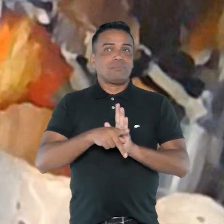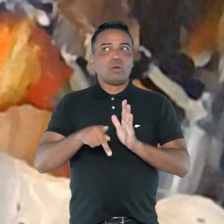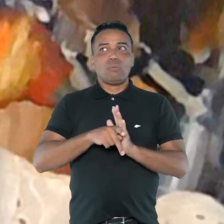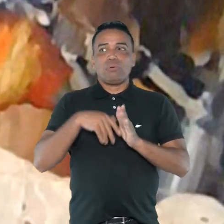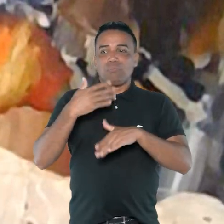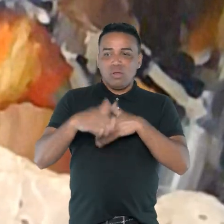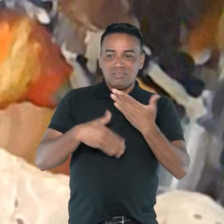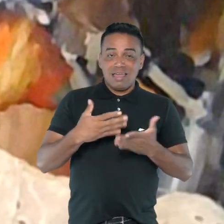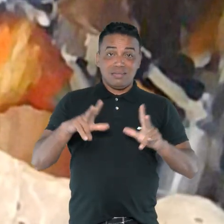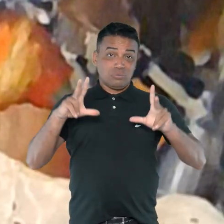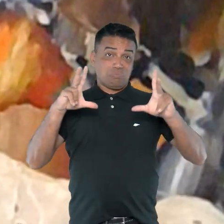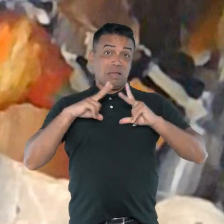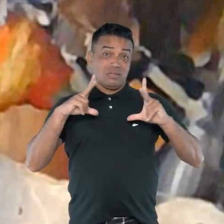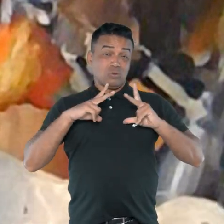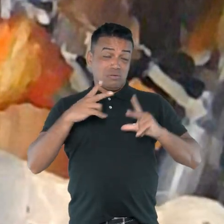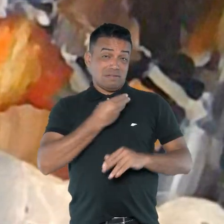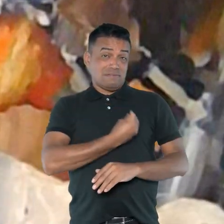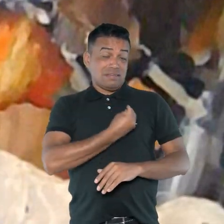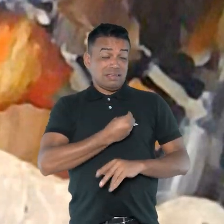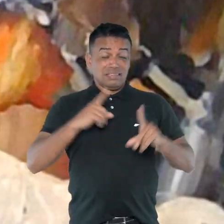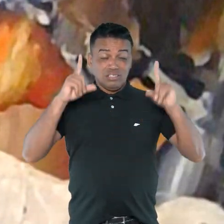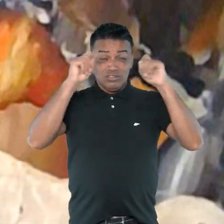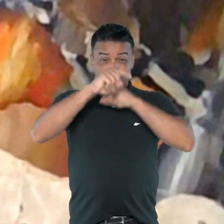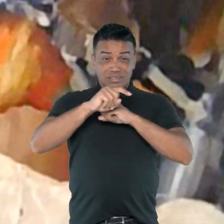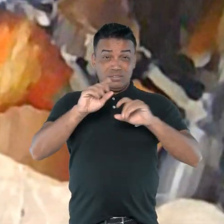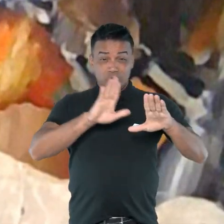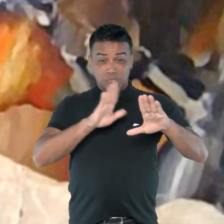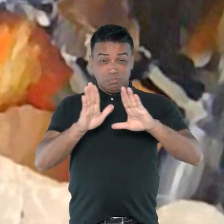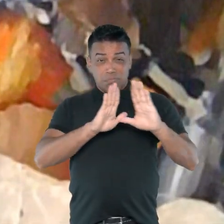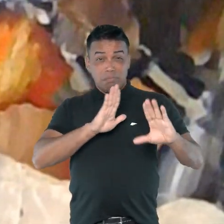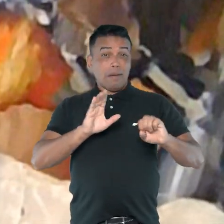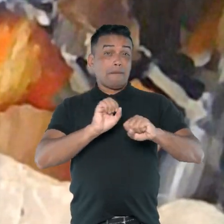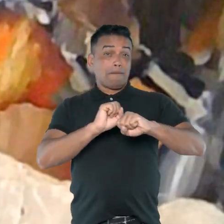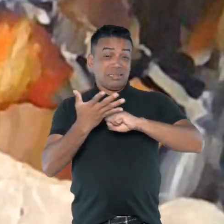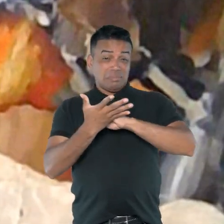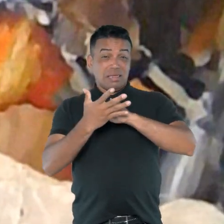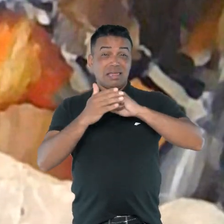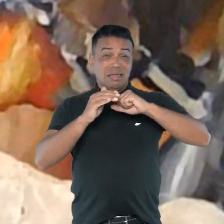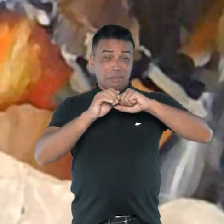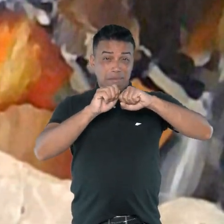Passei por processos pessoais difíceis também, depois da pandemia,